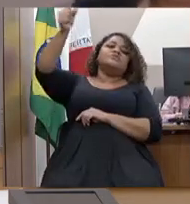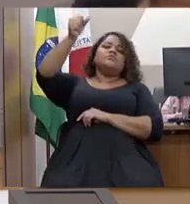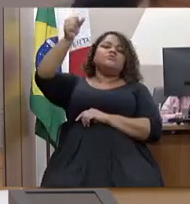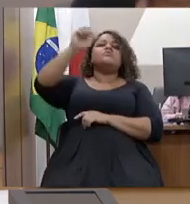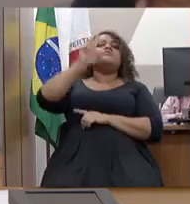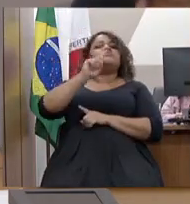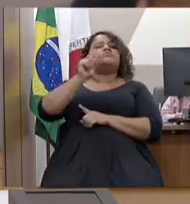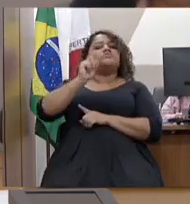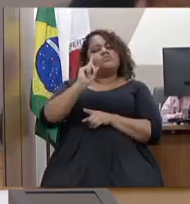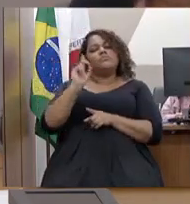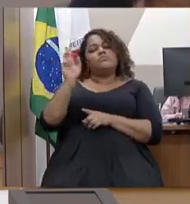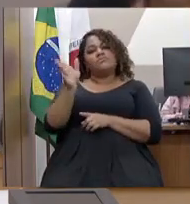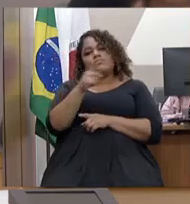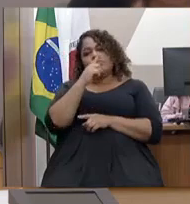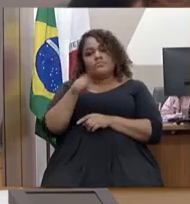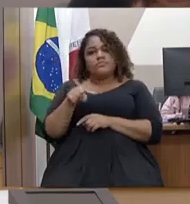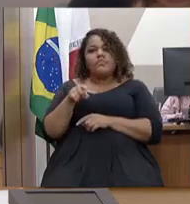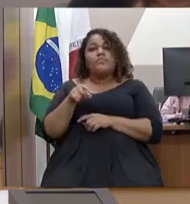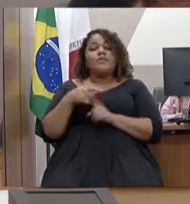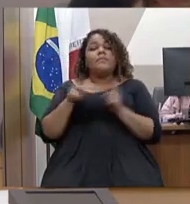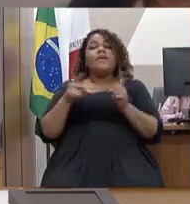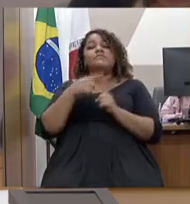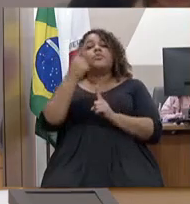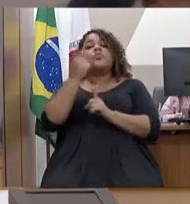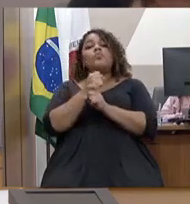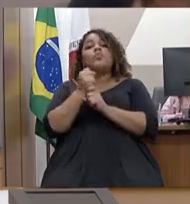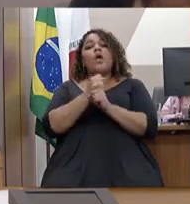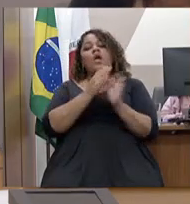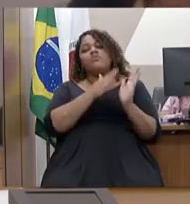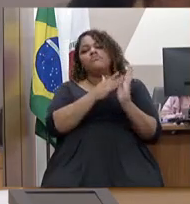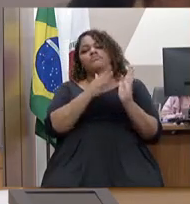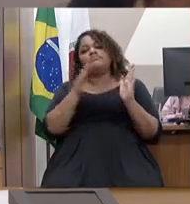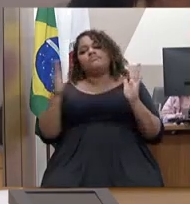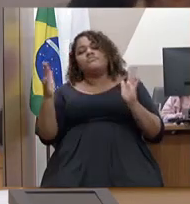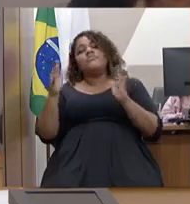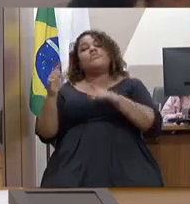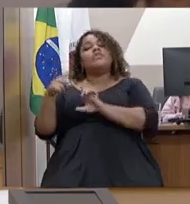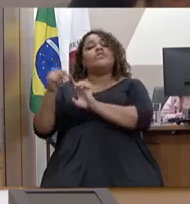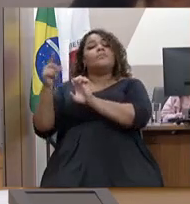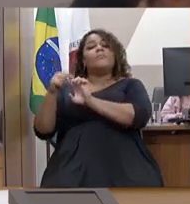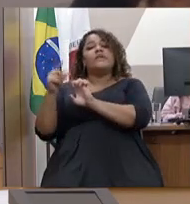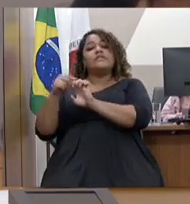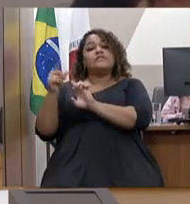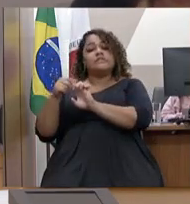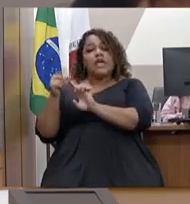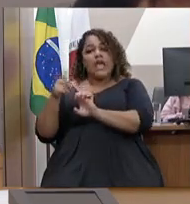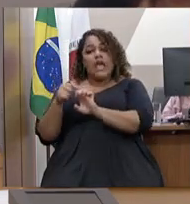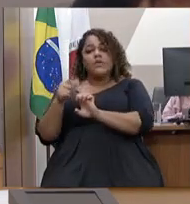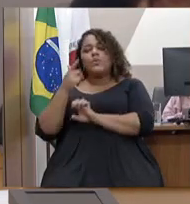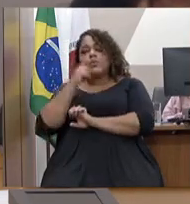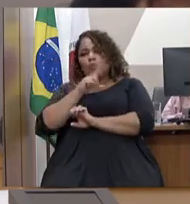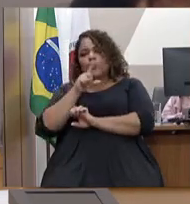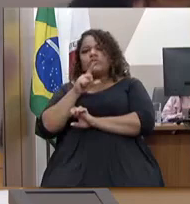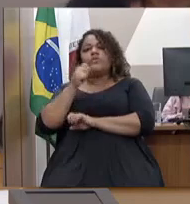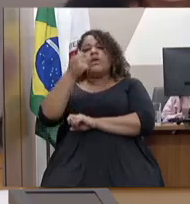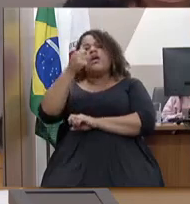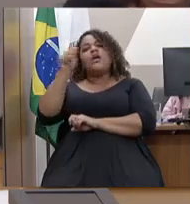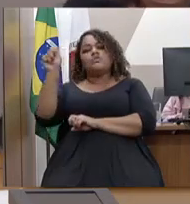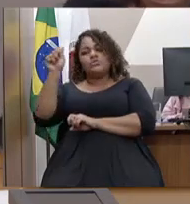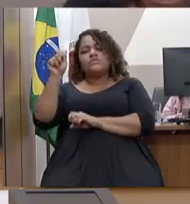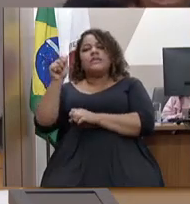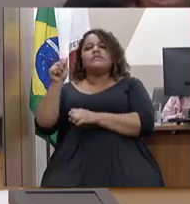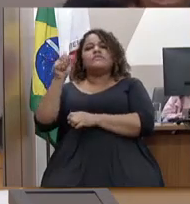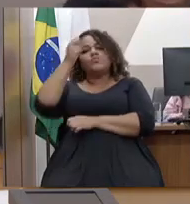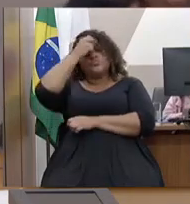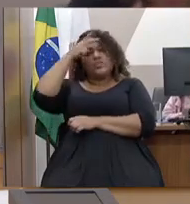o processo durou mais de um ano tá os empresários conseguiram levar uma associação de municípios do Brasil que é uma